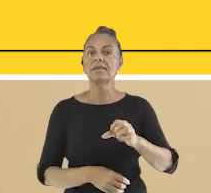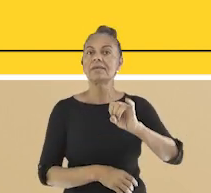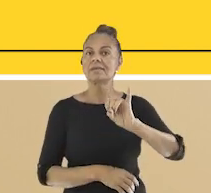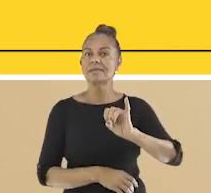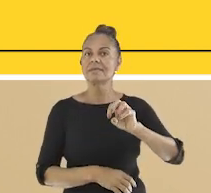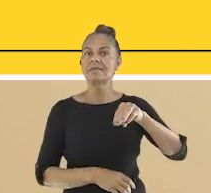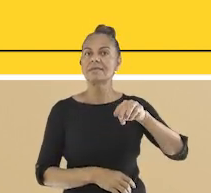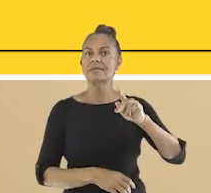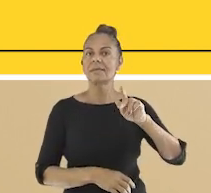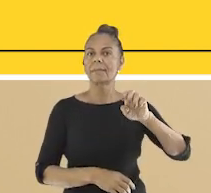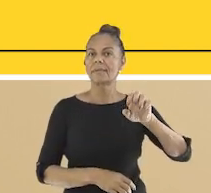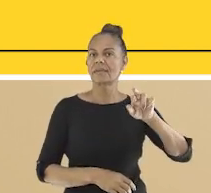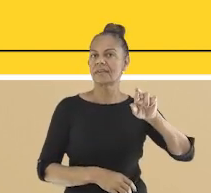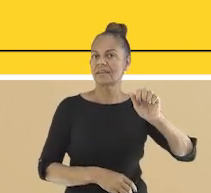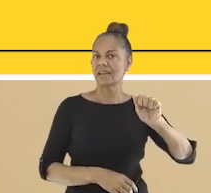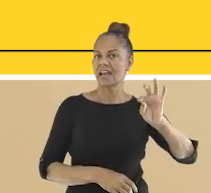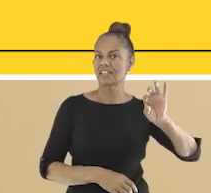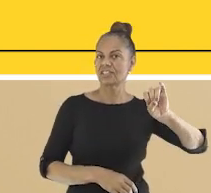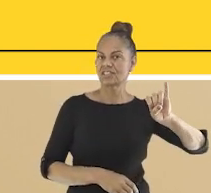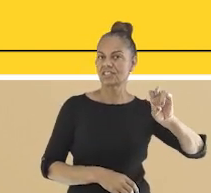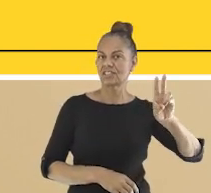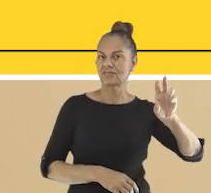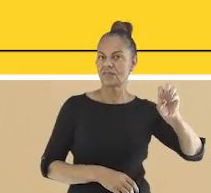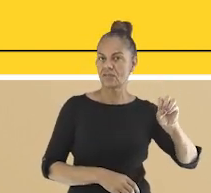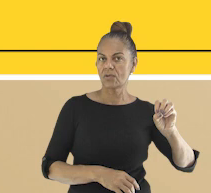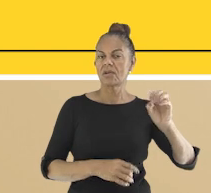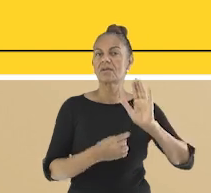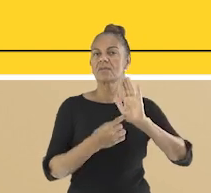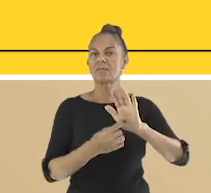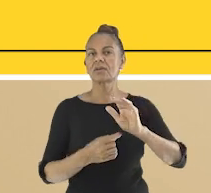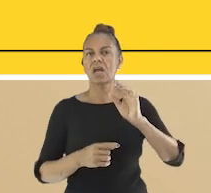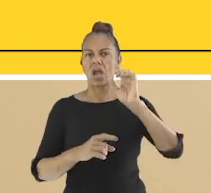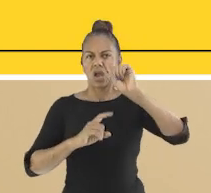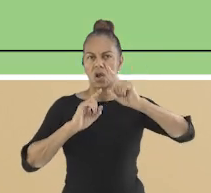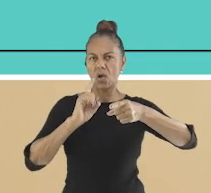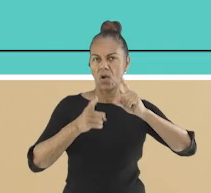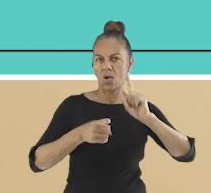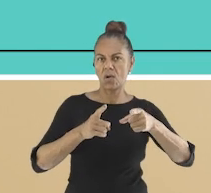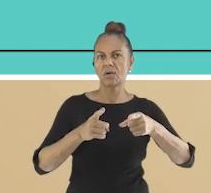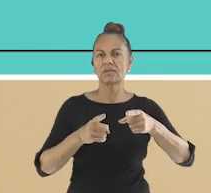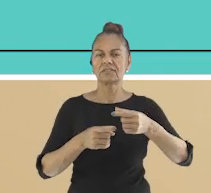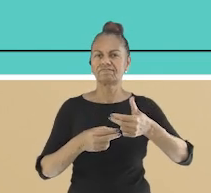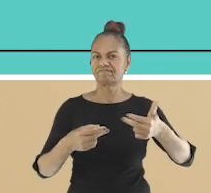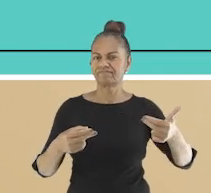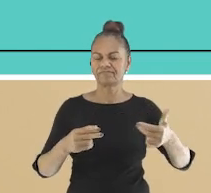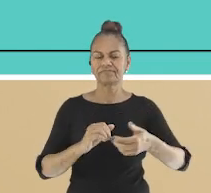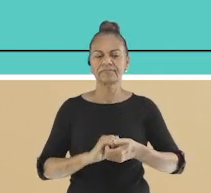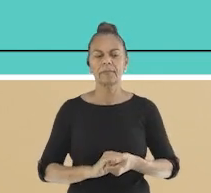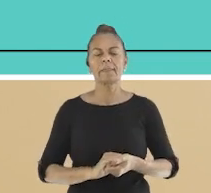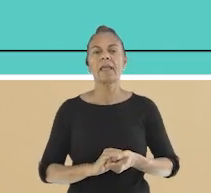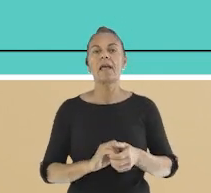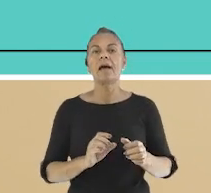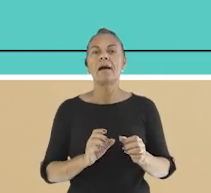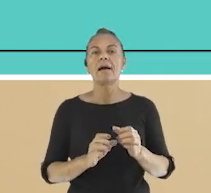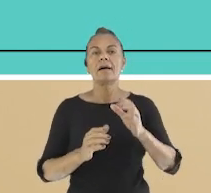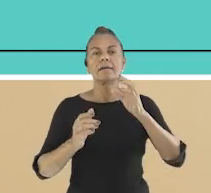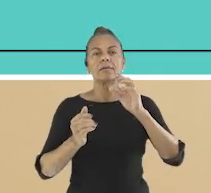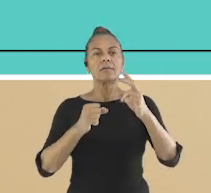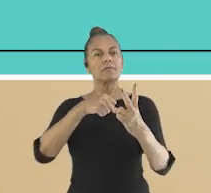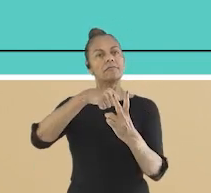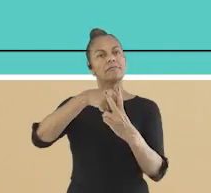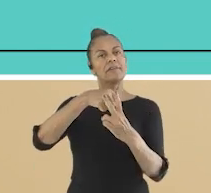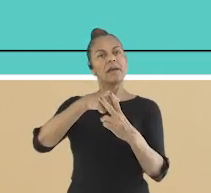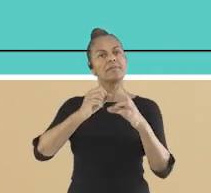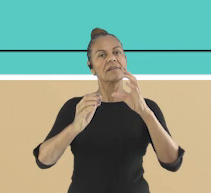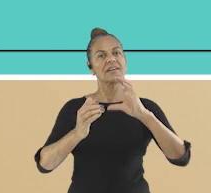ou sugestão. Vamos ver juntos um exemplo de cada um na prática? Para explicar, vamos usar o verbo